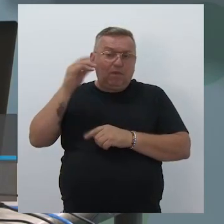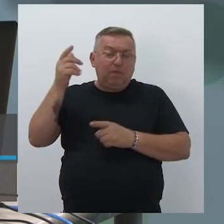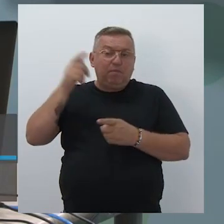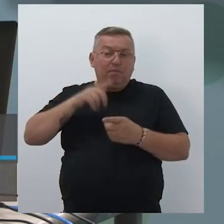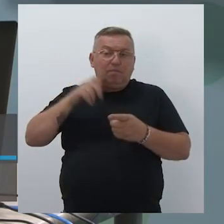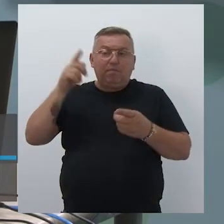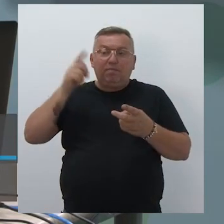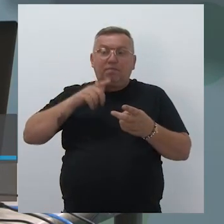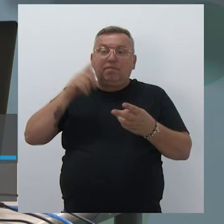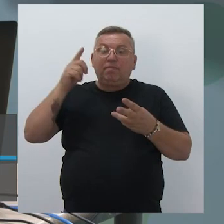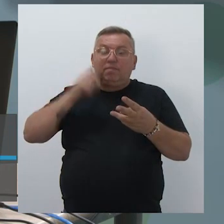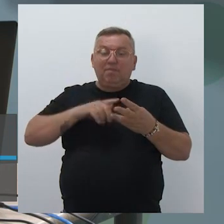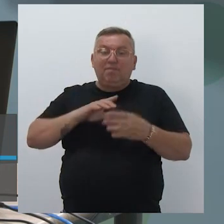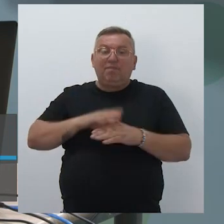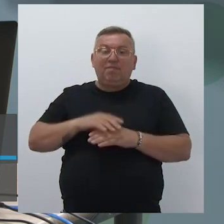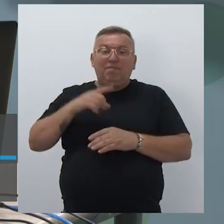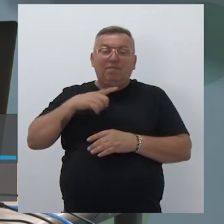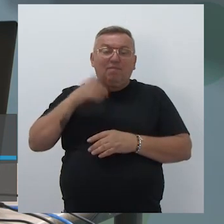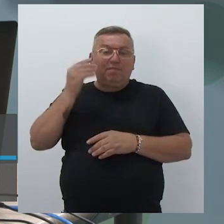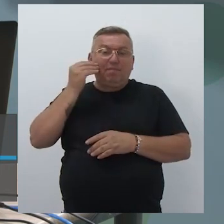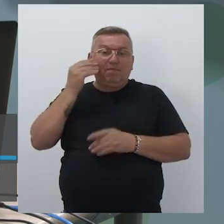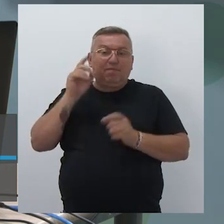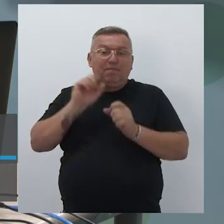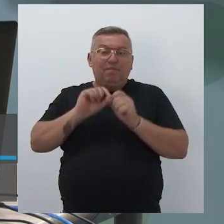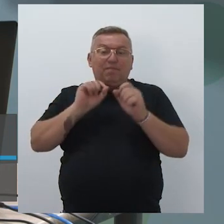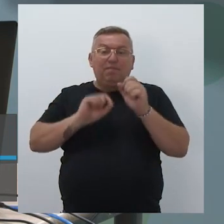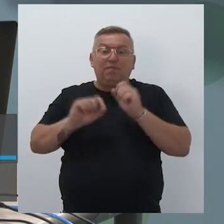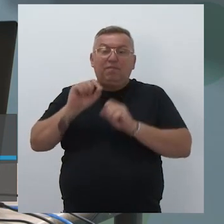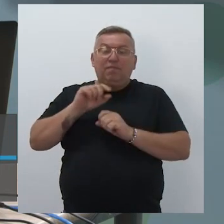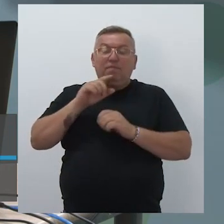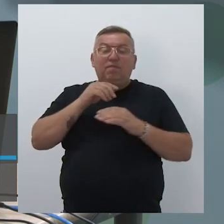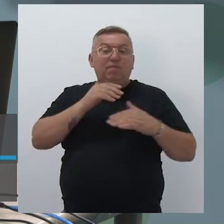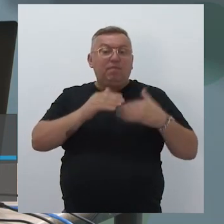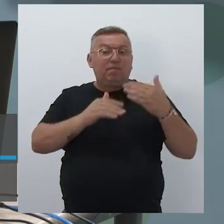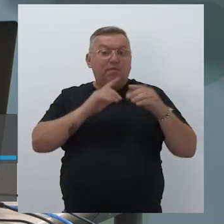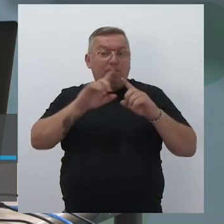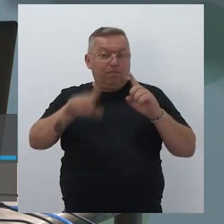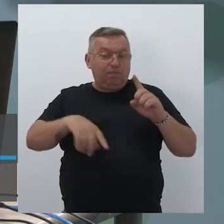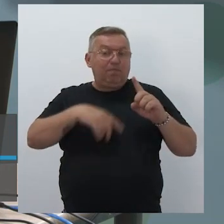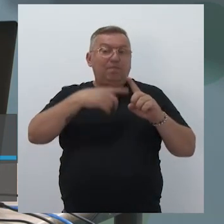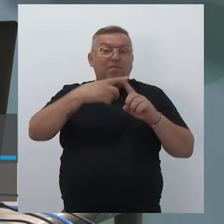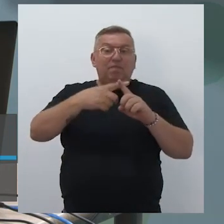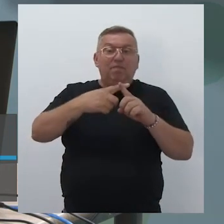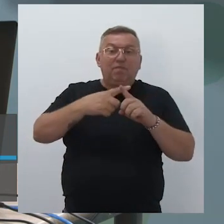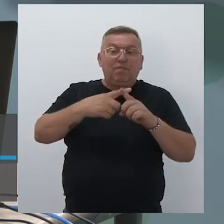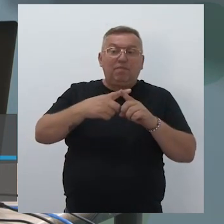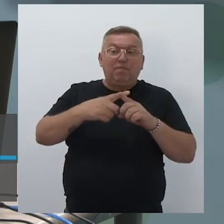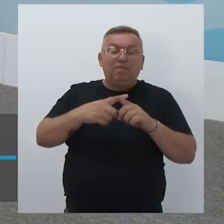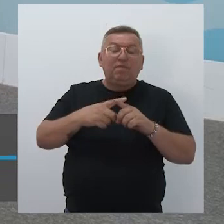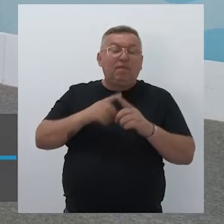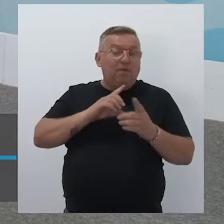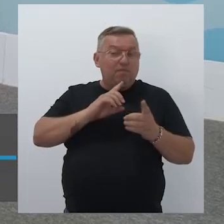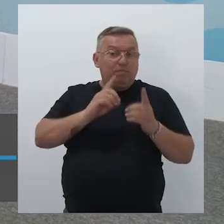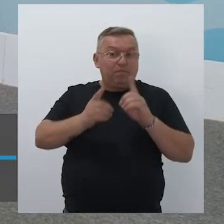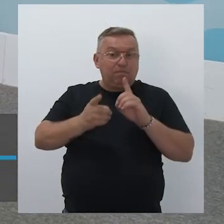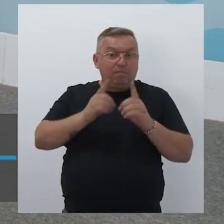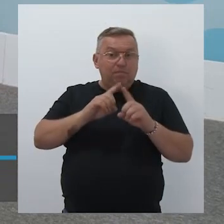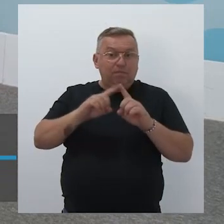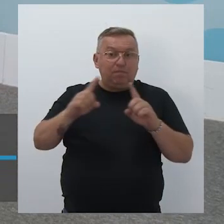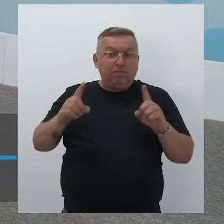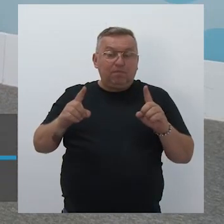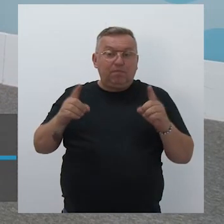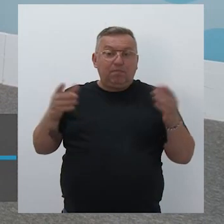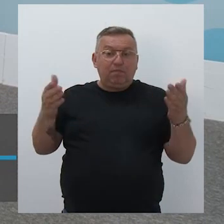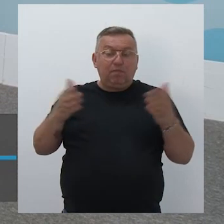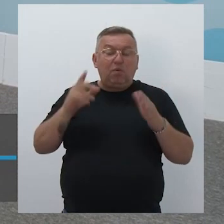repetições, né, a gente tentou fazer com que esse processo fosse um pouco mais dinâmico. Por exemplo, a